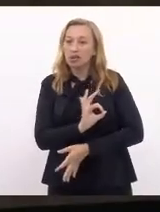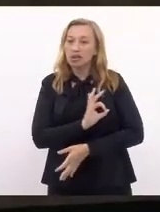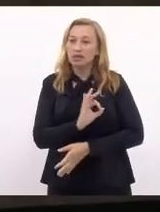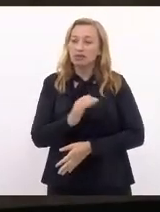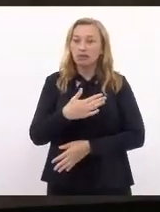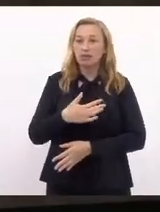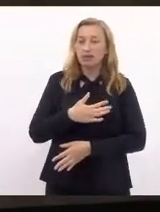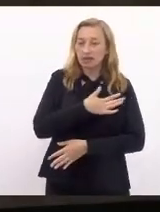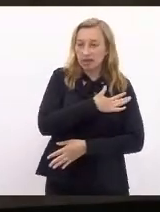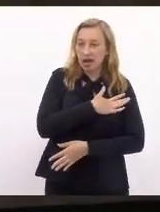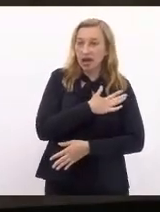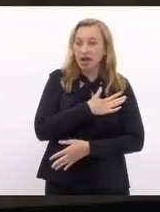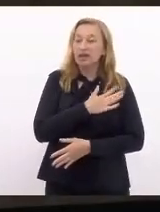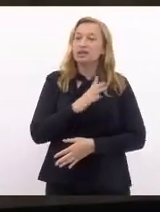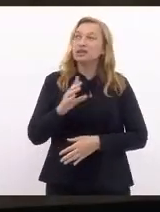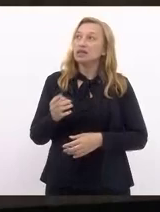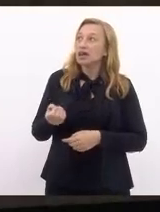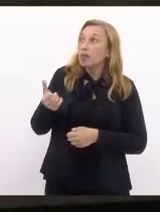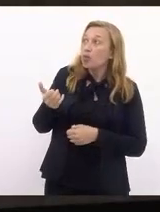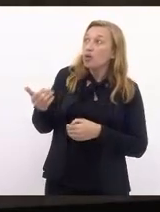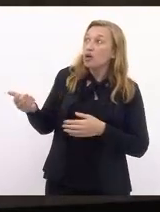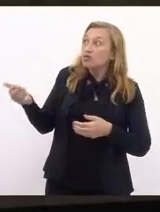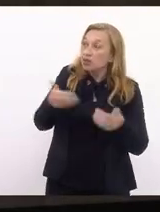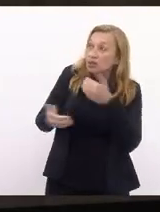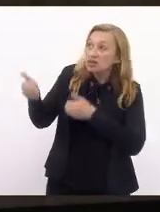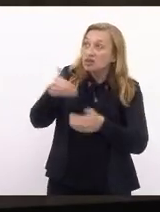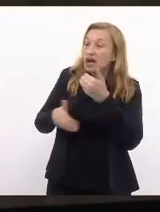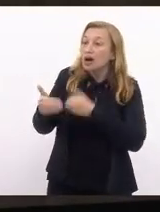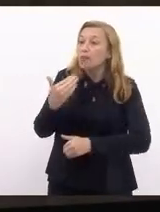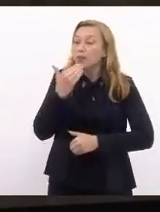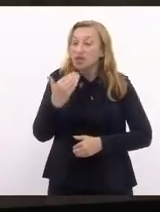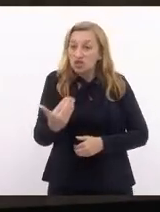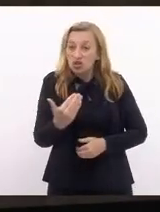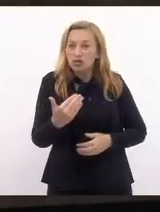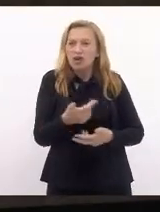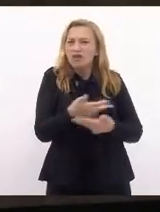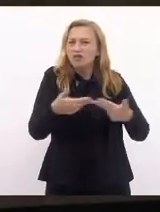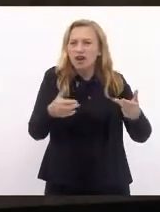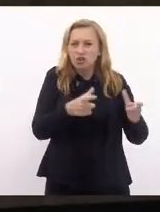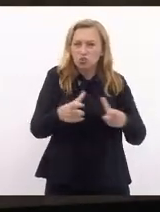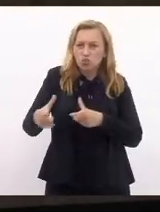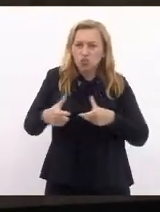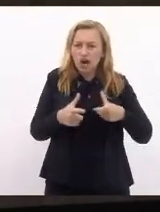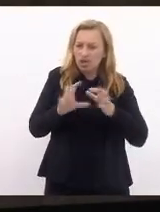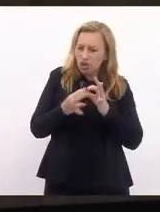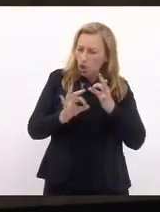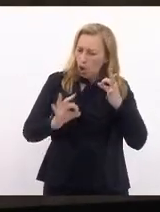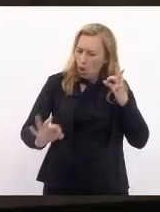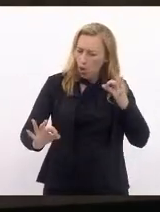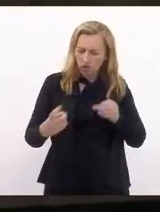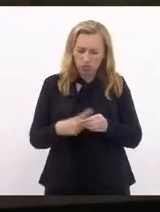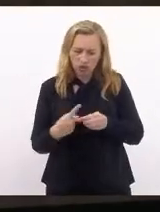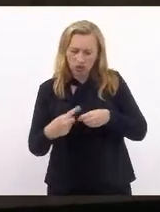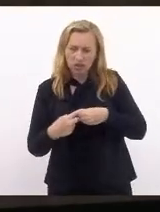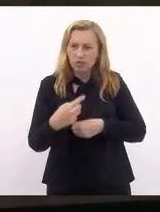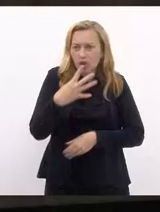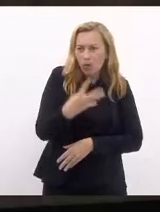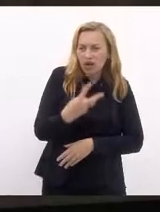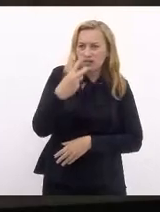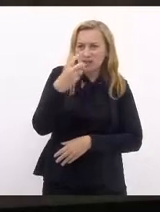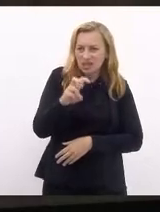galeria Então eu queria fazer um pedido Como tem gente de muito lugar muito distante município que é